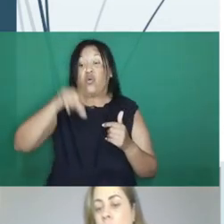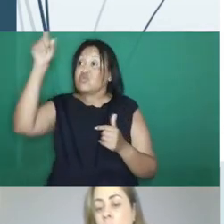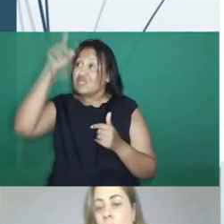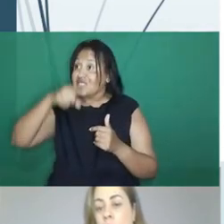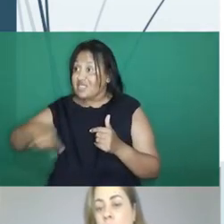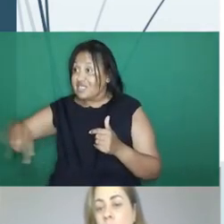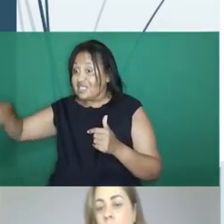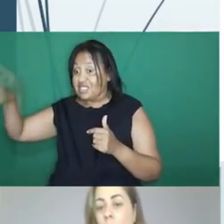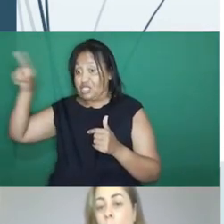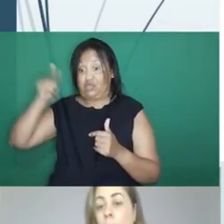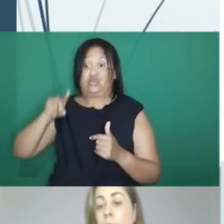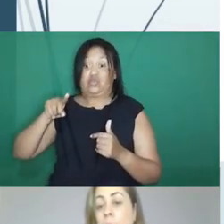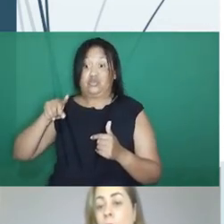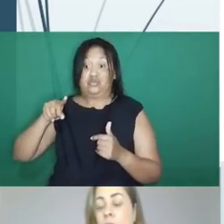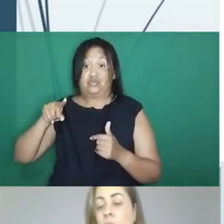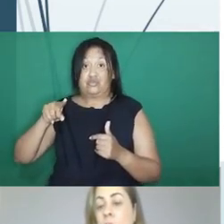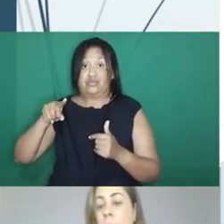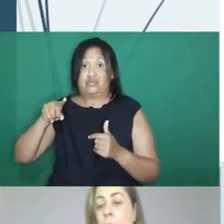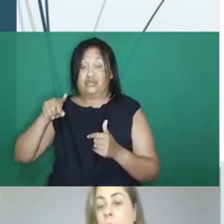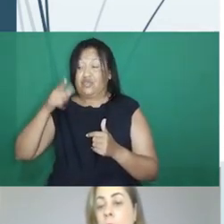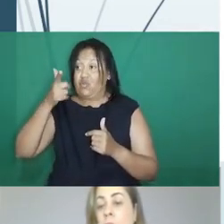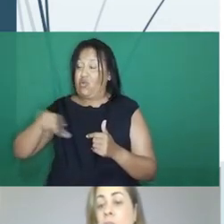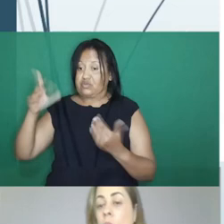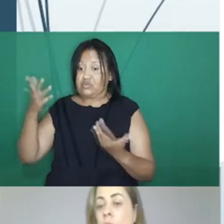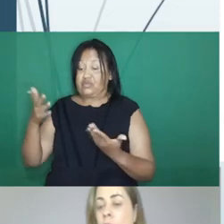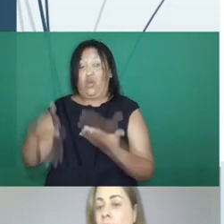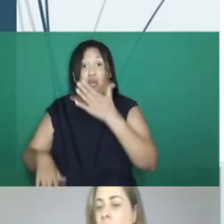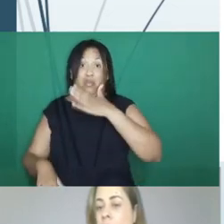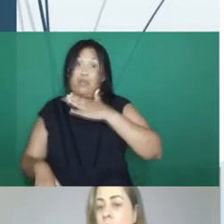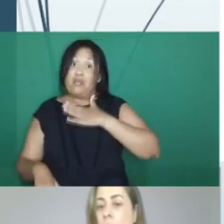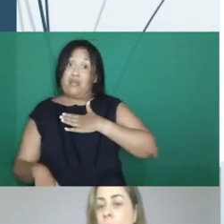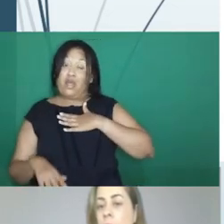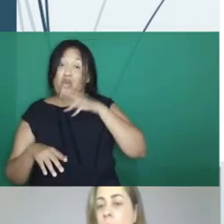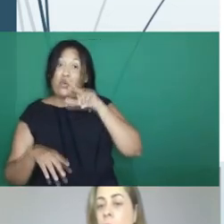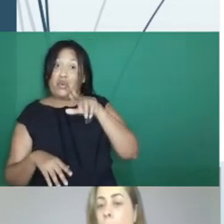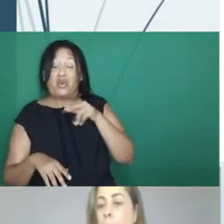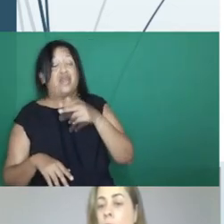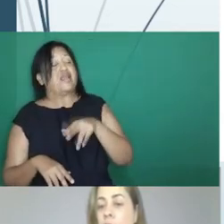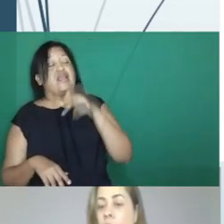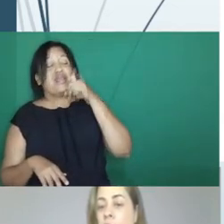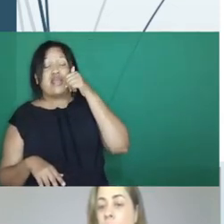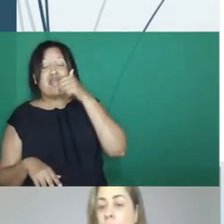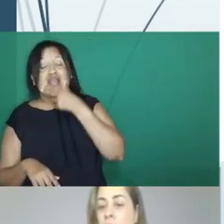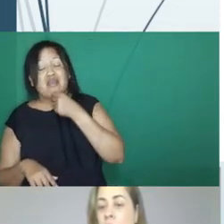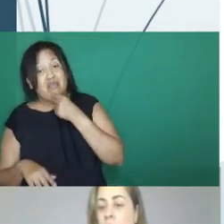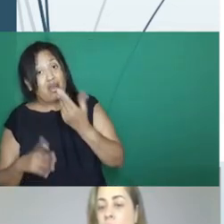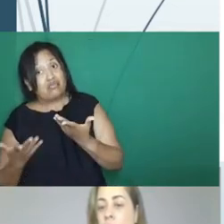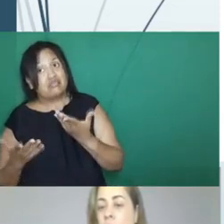um outro círculo my brothers o meu irmão provavelmente